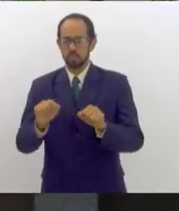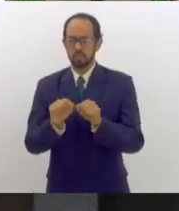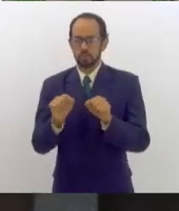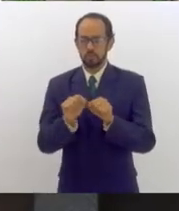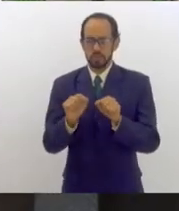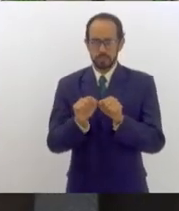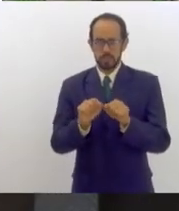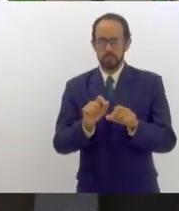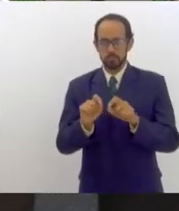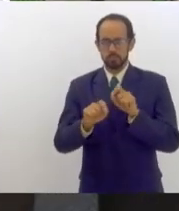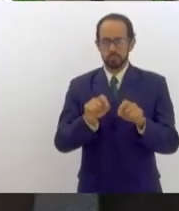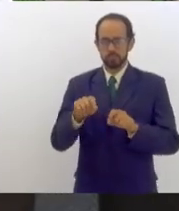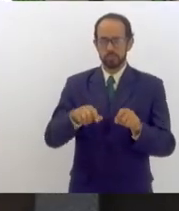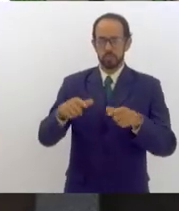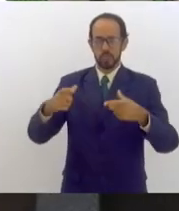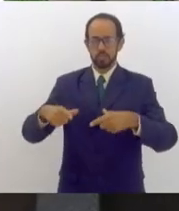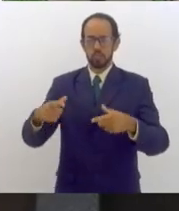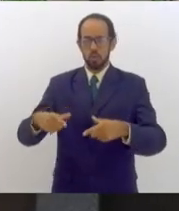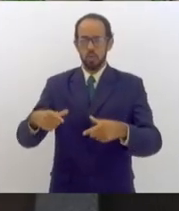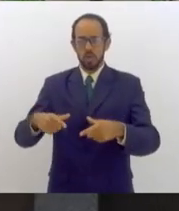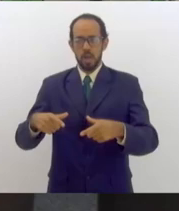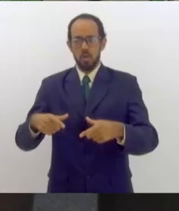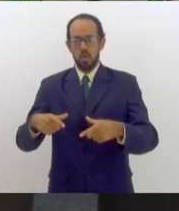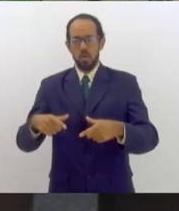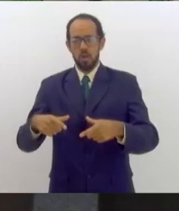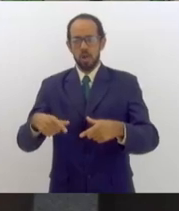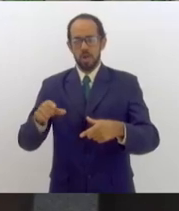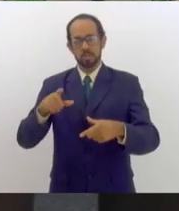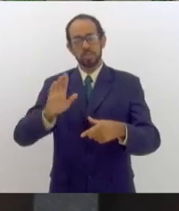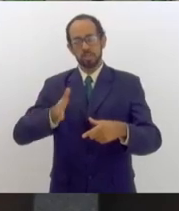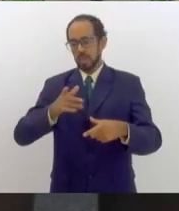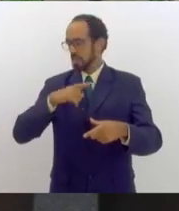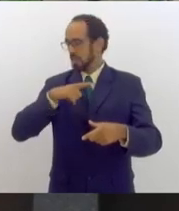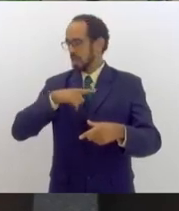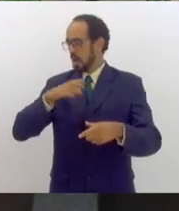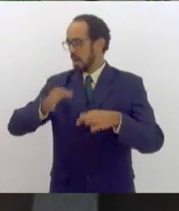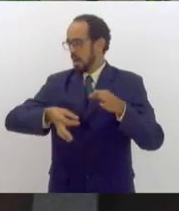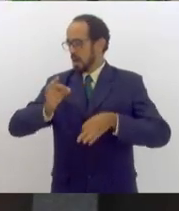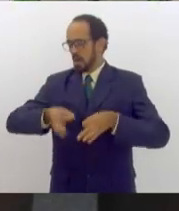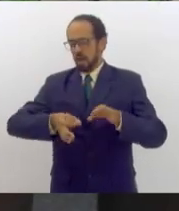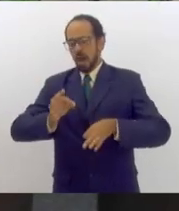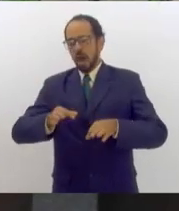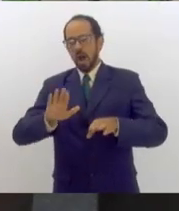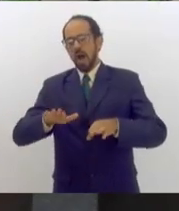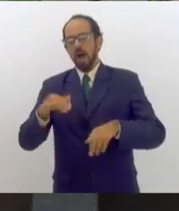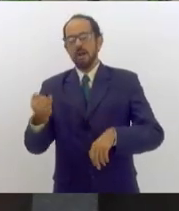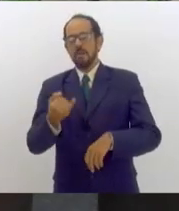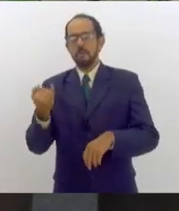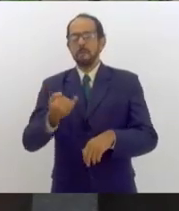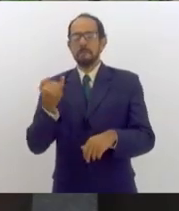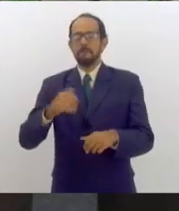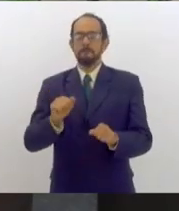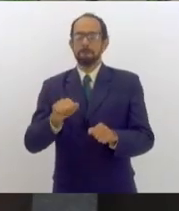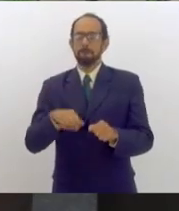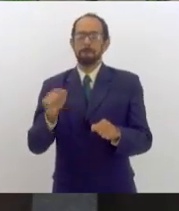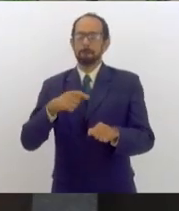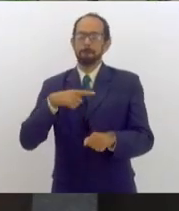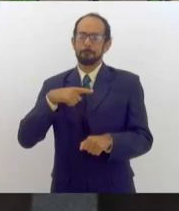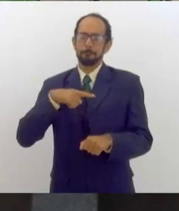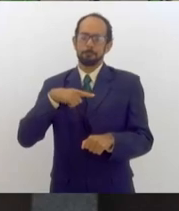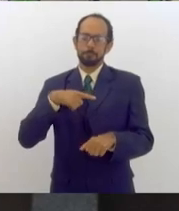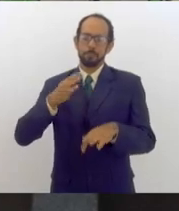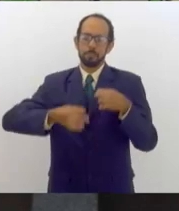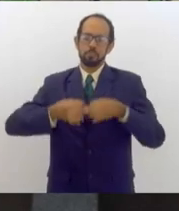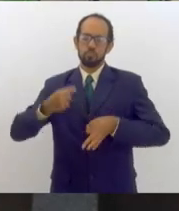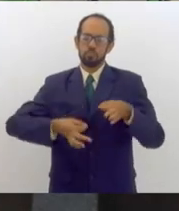aí nessa localidade nós já temos um Juizado lá mas a importância de ter o Juizado